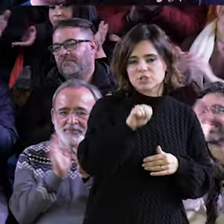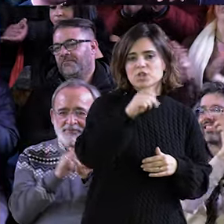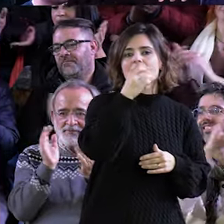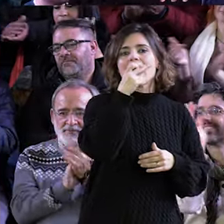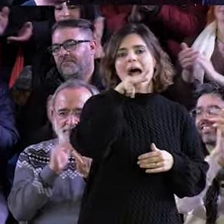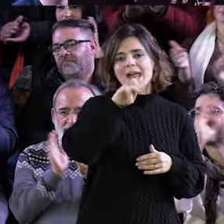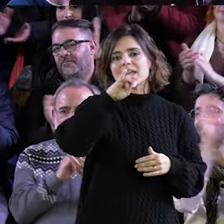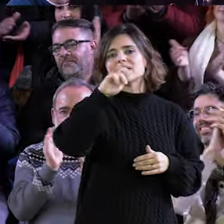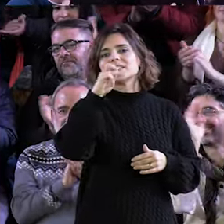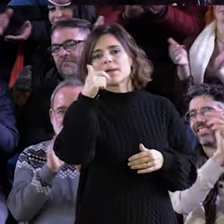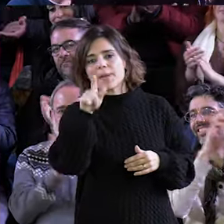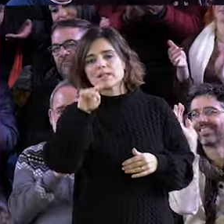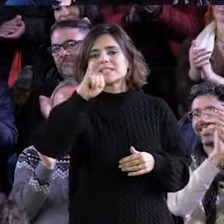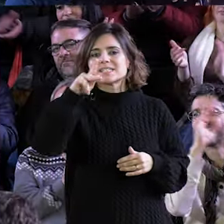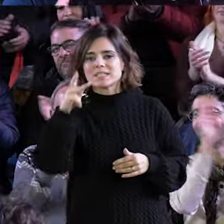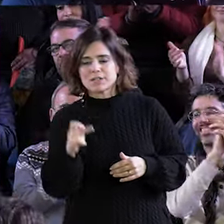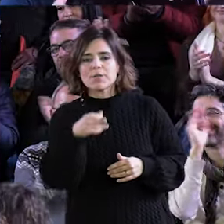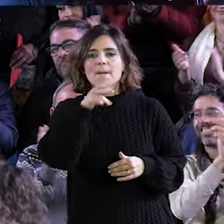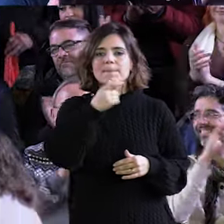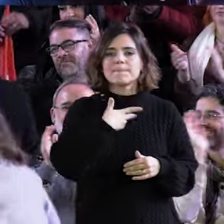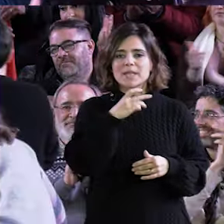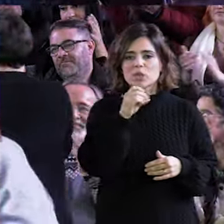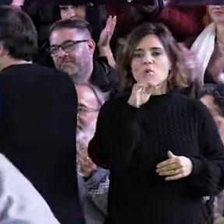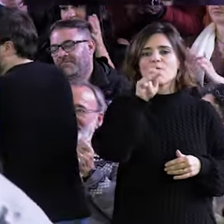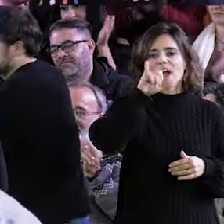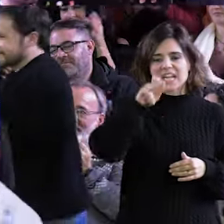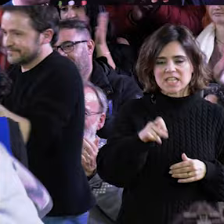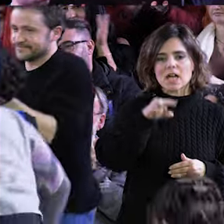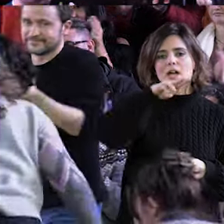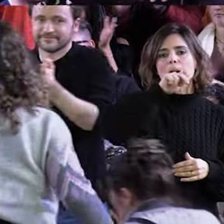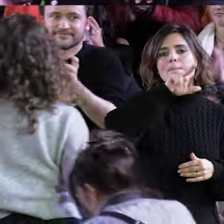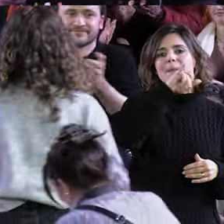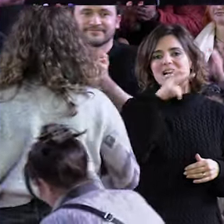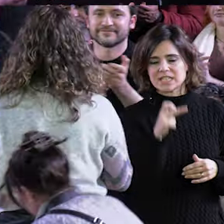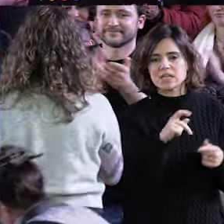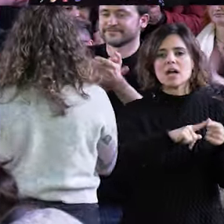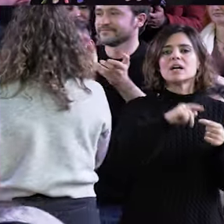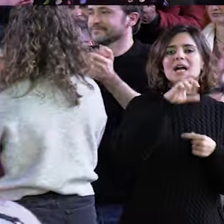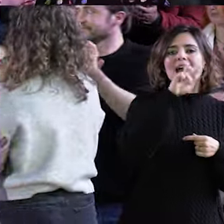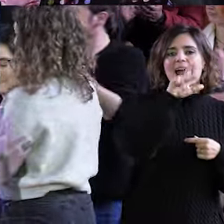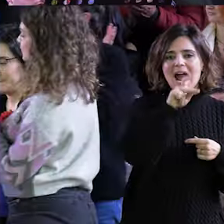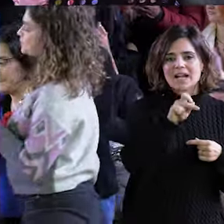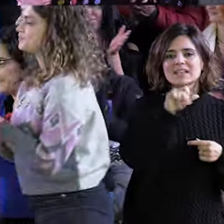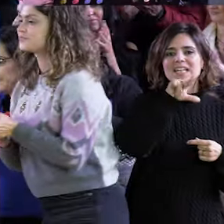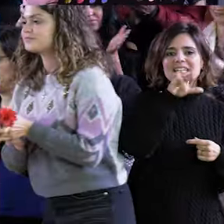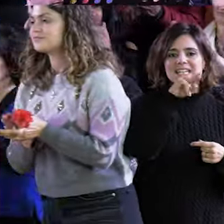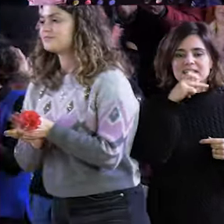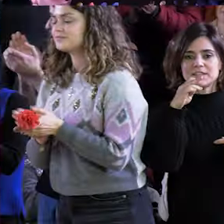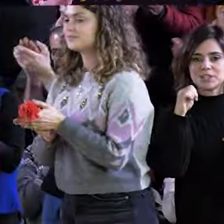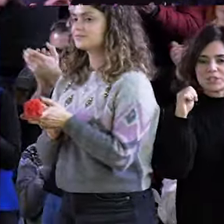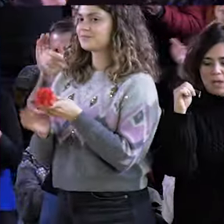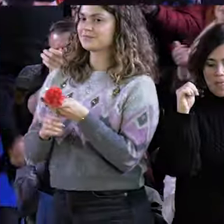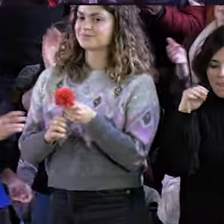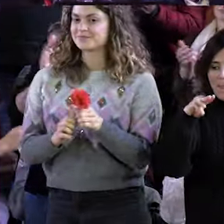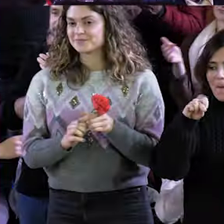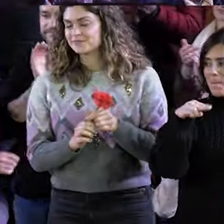o Adriano Campos, o Pedro Faria, a Maria Manuel Rola, a Carla Quintas, o Nelson